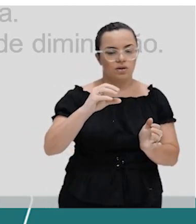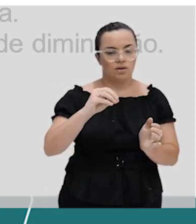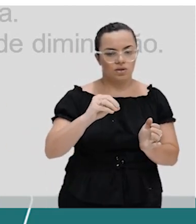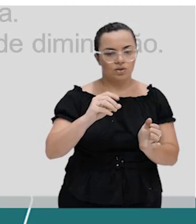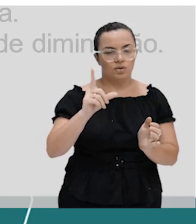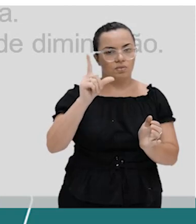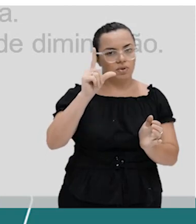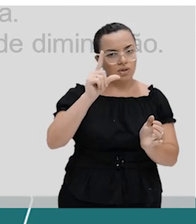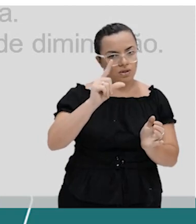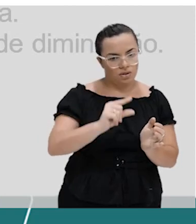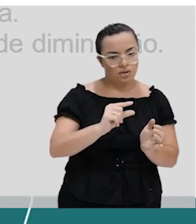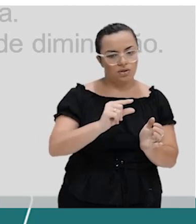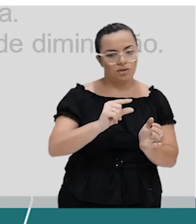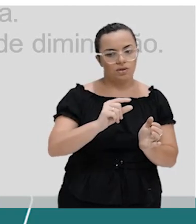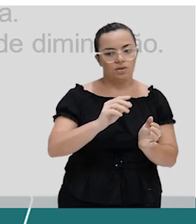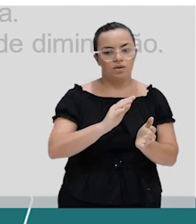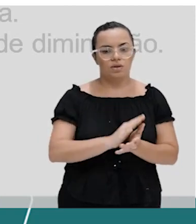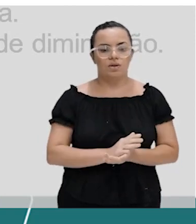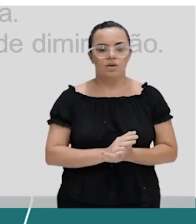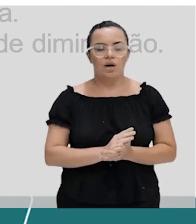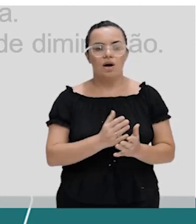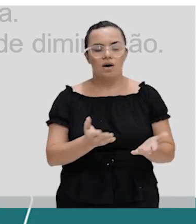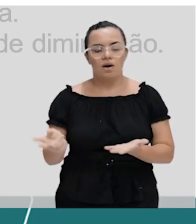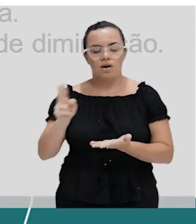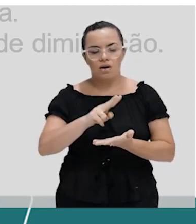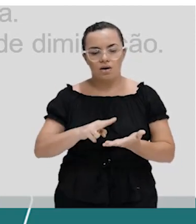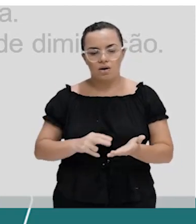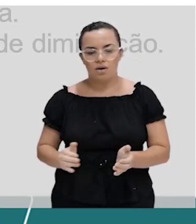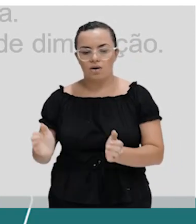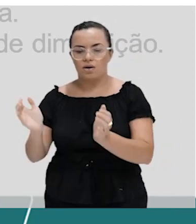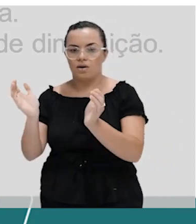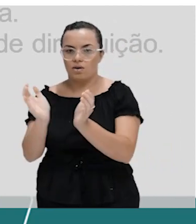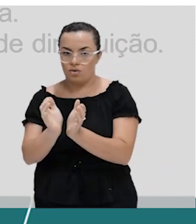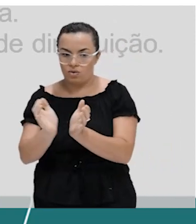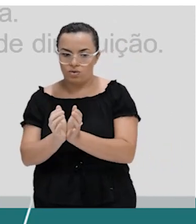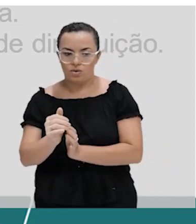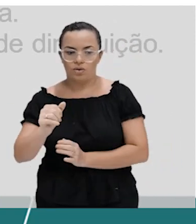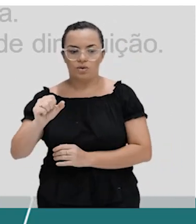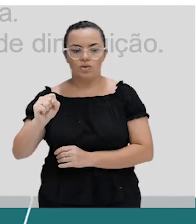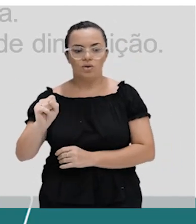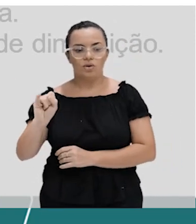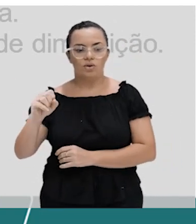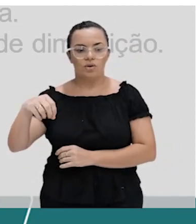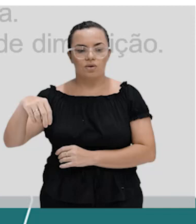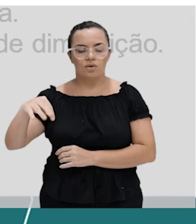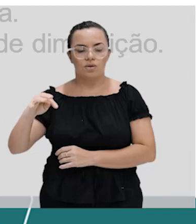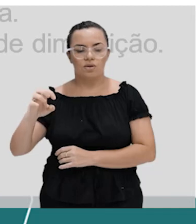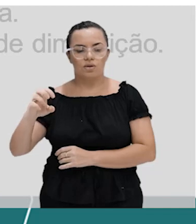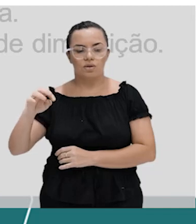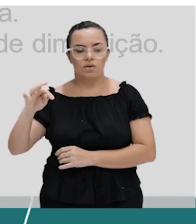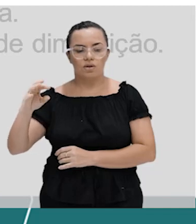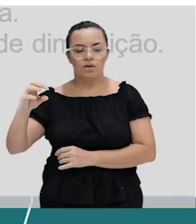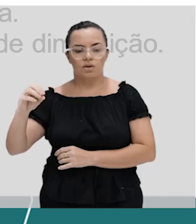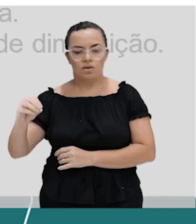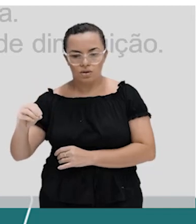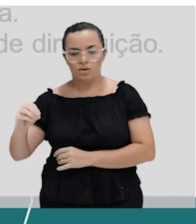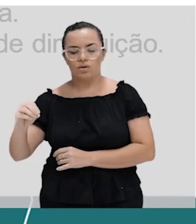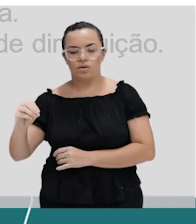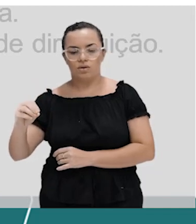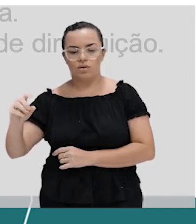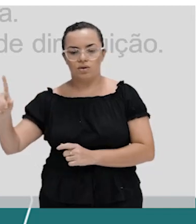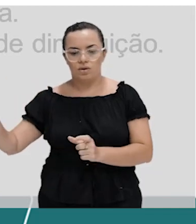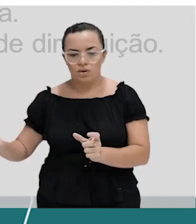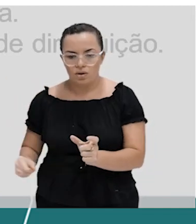estante pequena, mão pequena. Ou também sintético, né? É acrescido ao substantivo um indicador